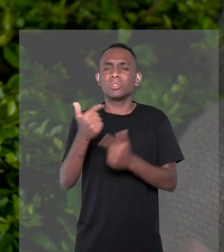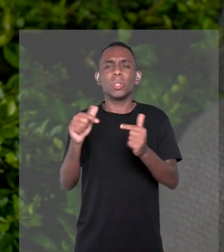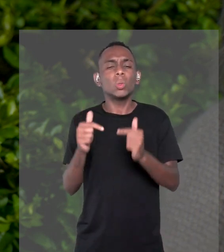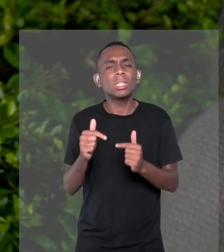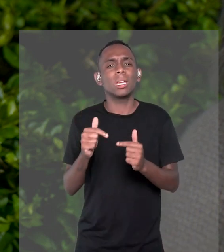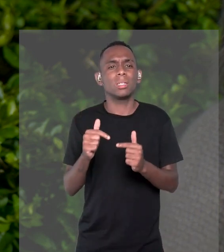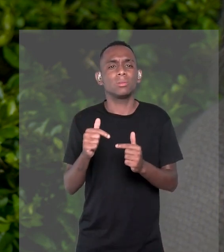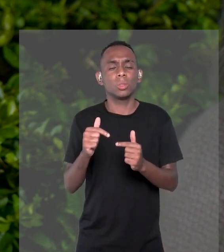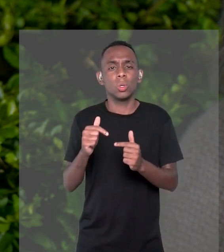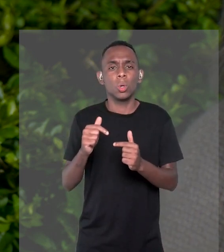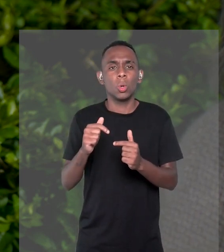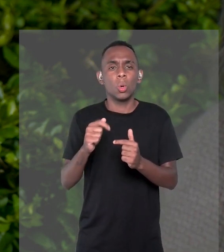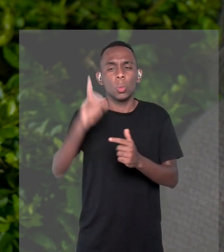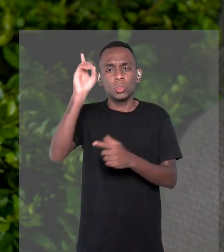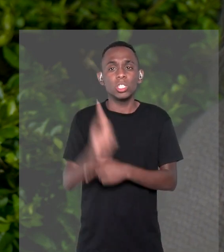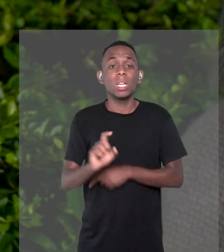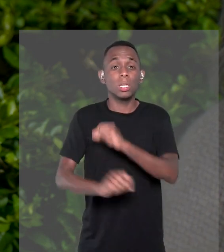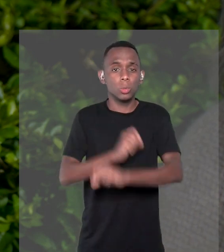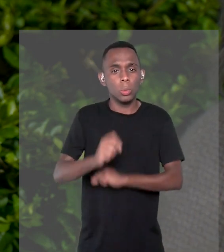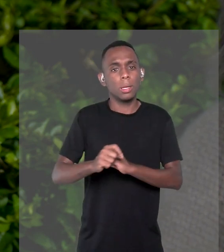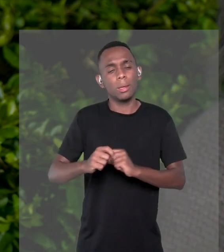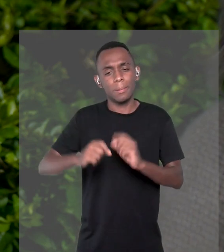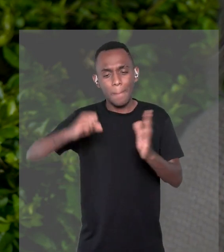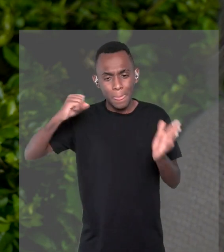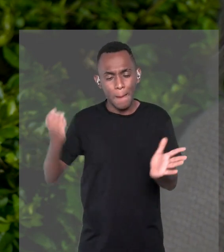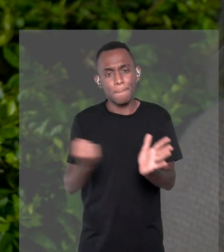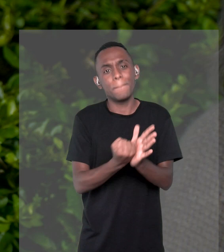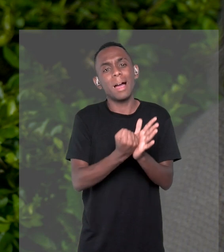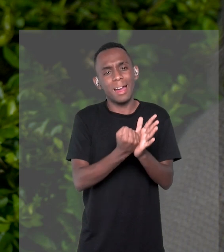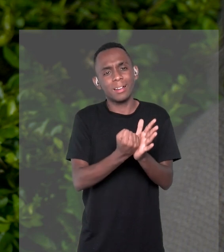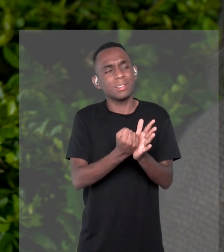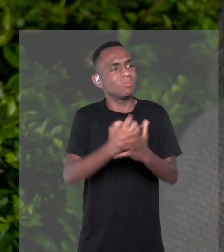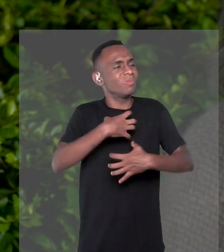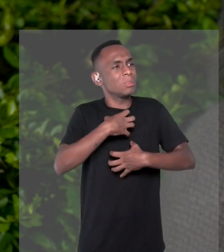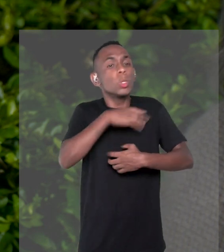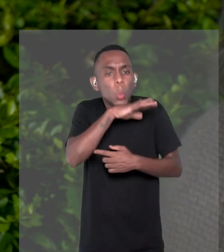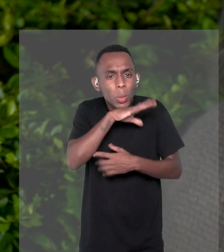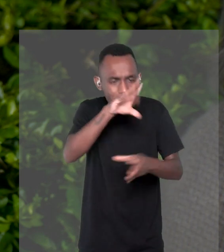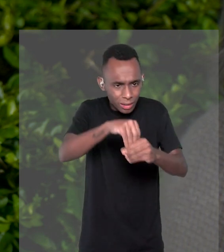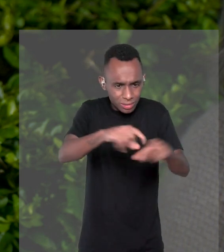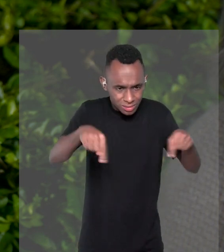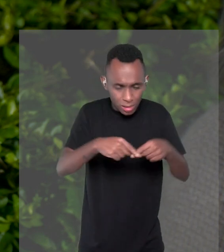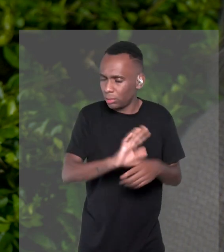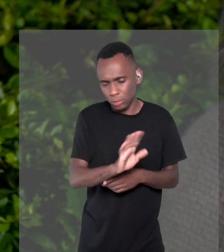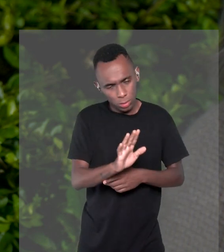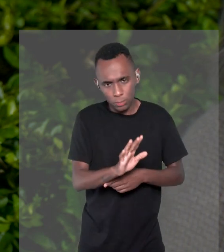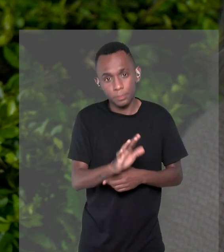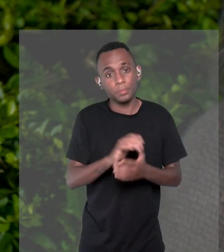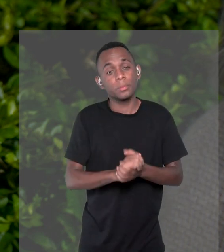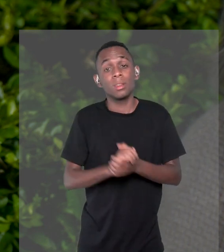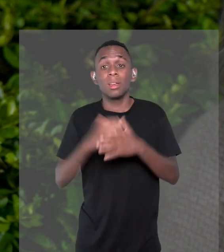artigo, e eu dizia à Rosisca, eu sempre acho que, como professor, a gente não tem o direito de entrar em sala de aula e